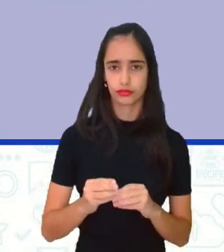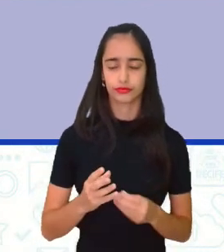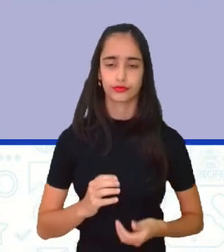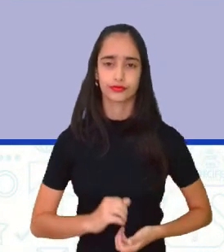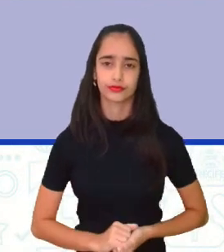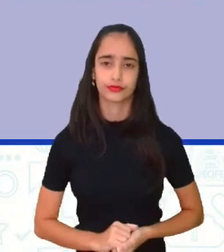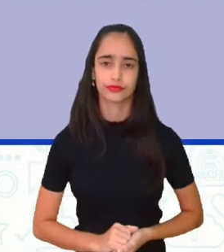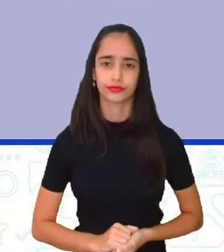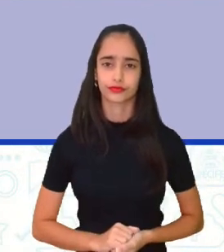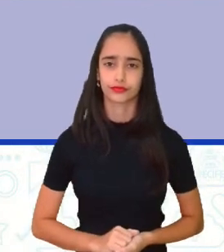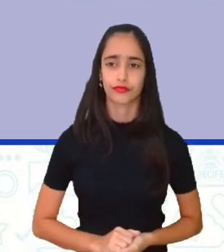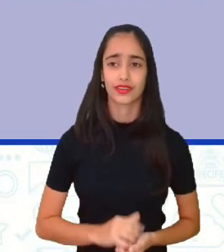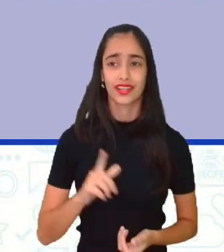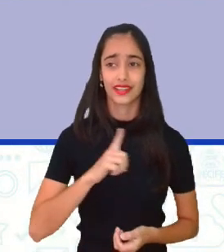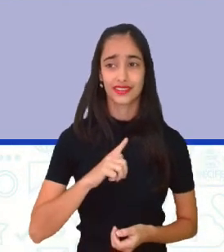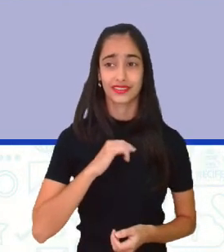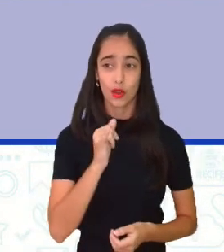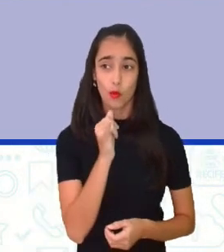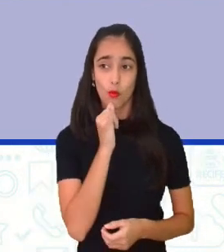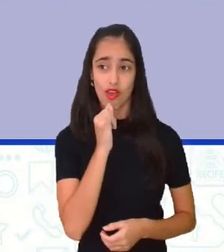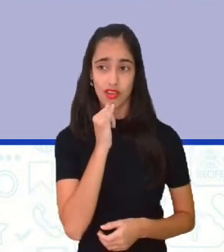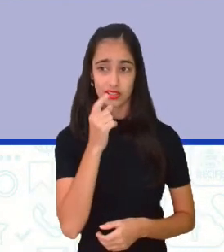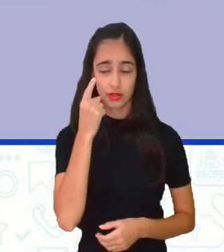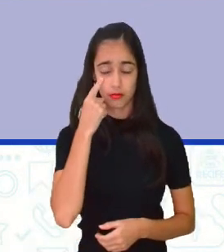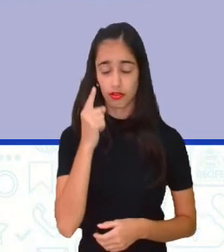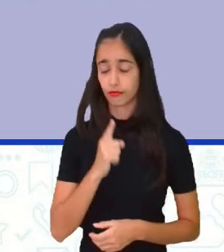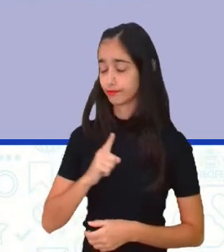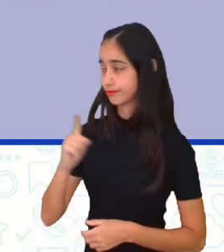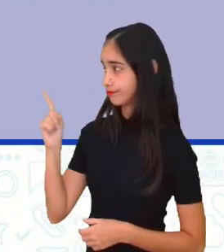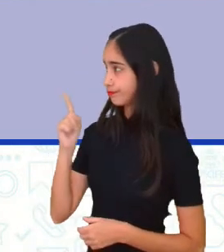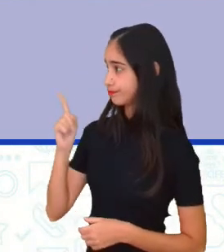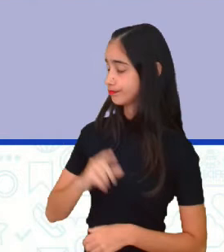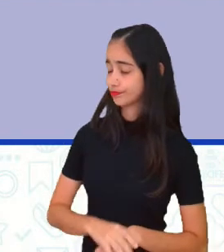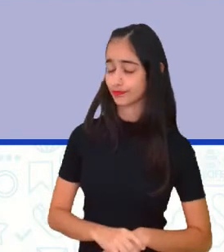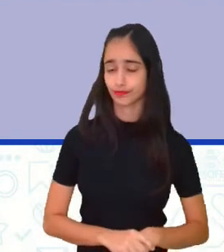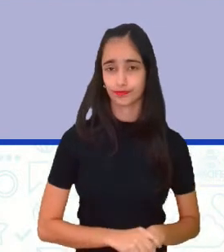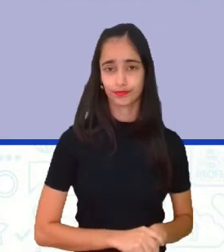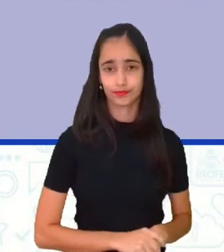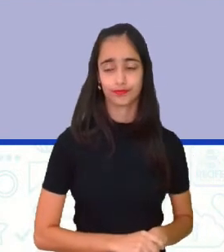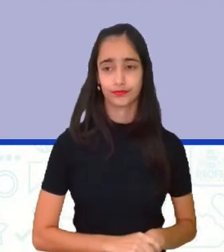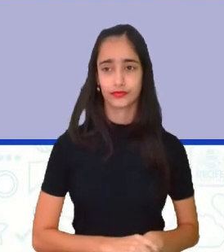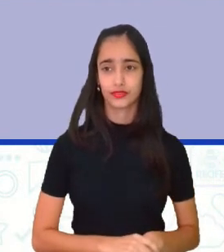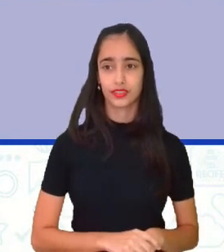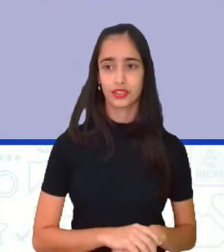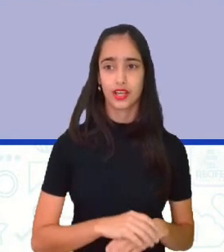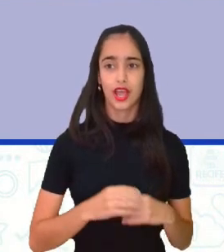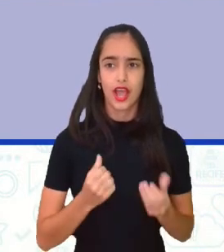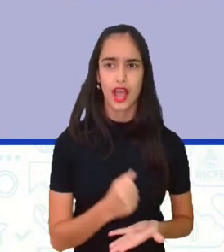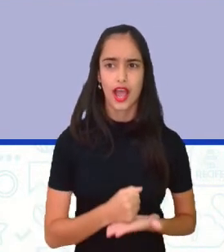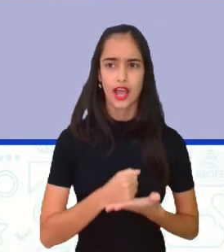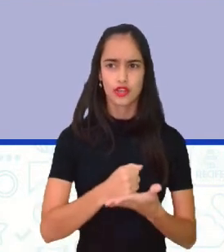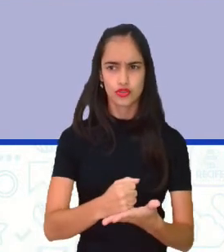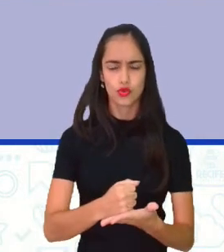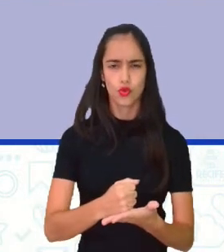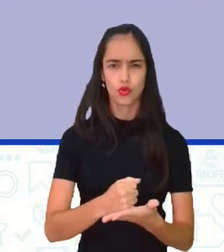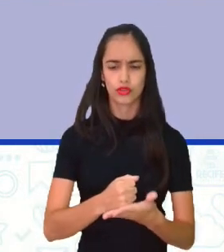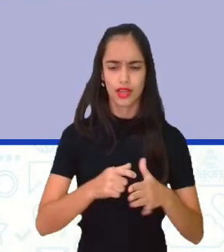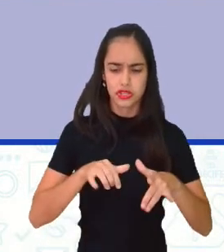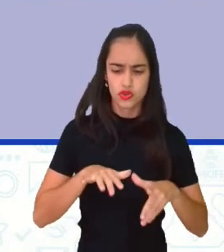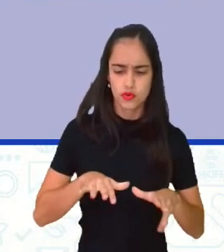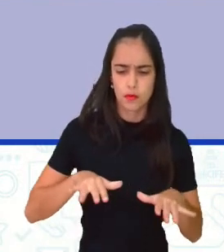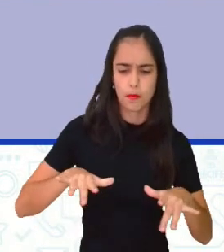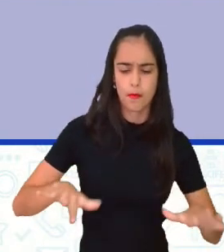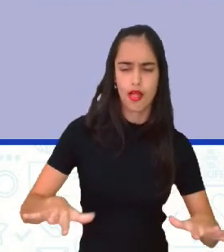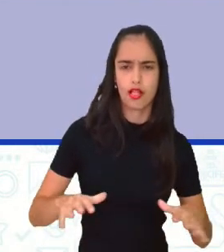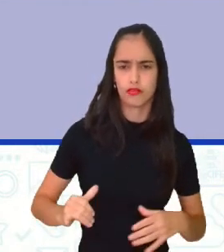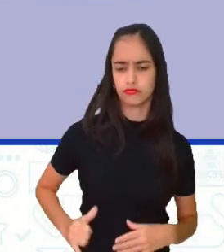natureza. Eu botei um exemplo ali, o filtro de linha. Ele serve para distribuir a corrente elétrica. Mas aí,